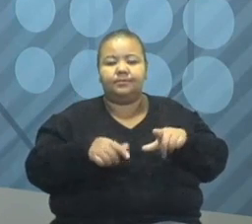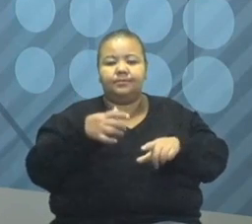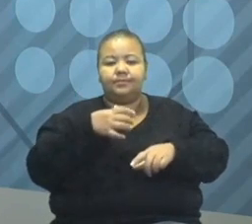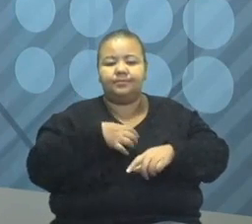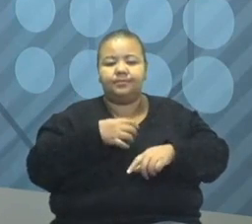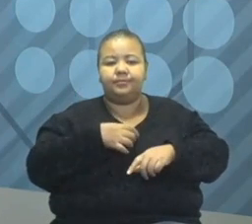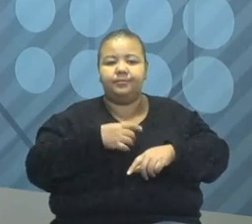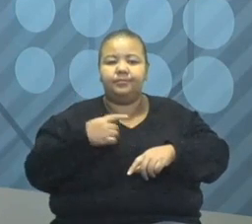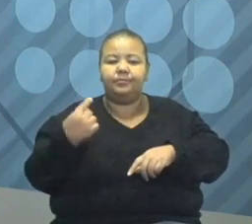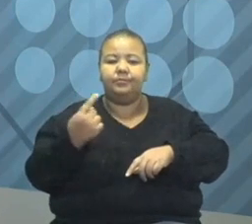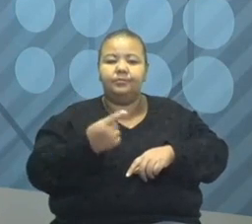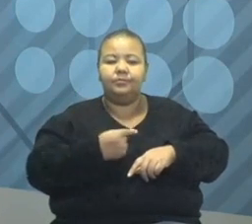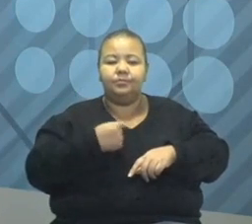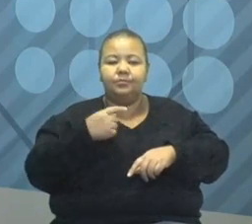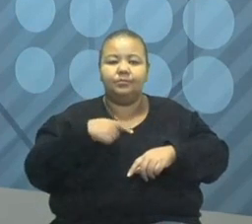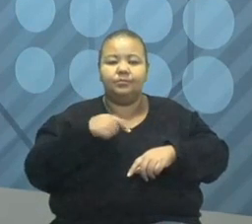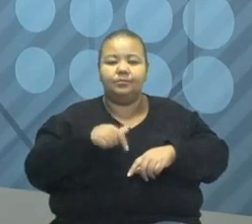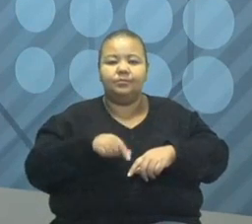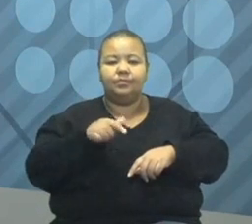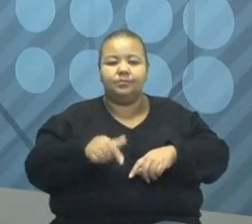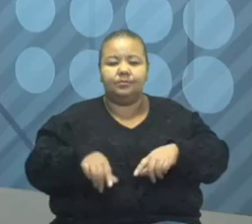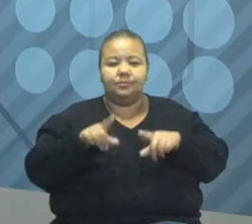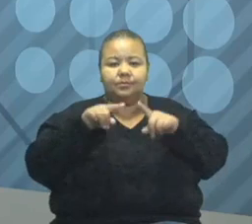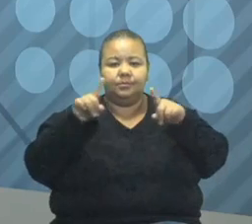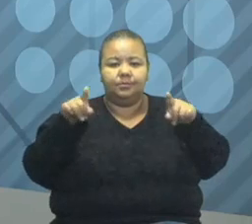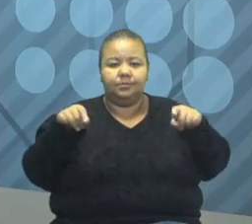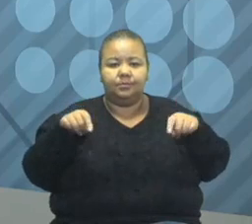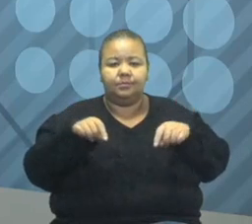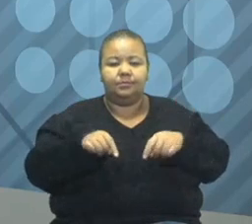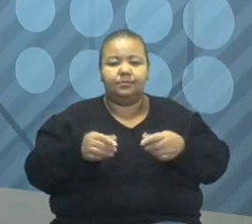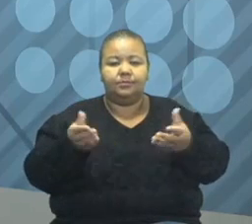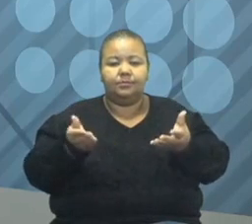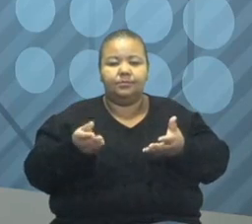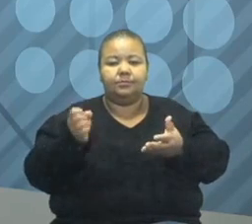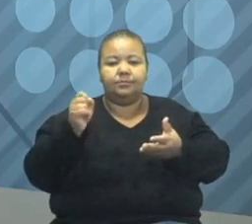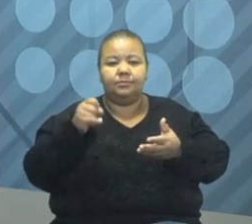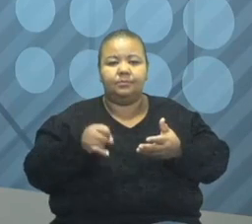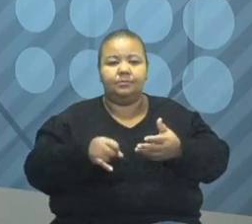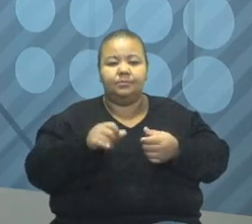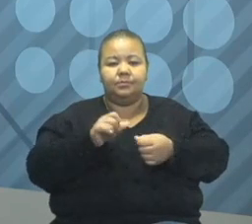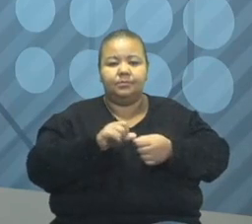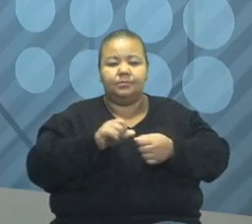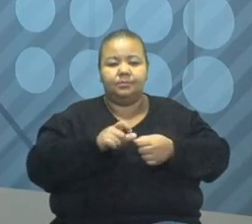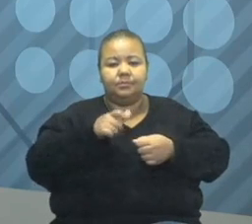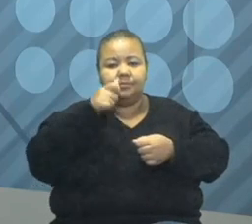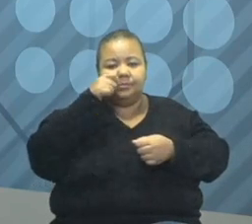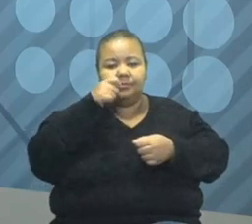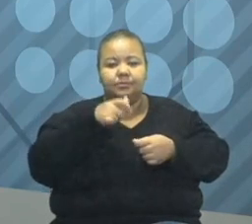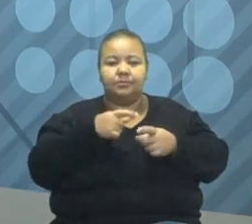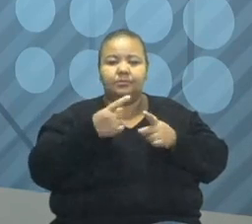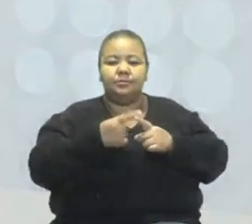situação que nós temos com as matrizes. Agora sim, nós vamos ver a multiplicação entre